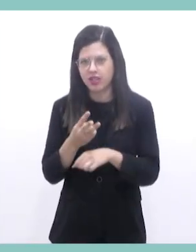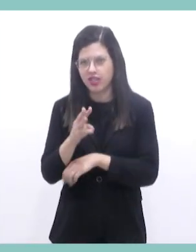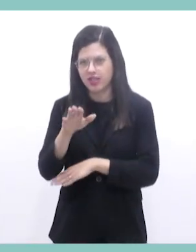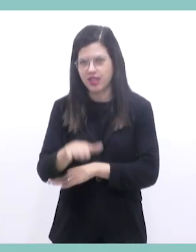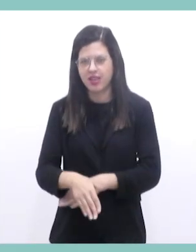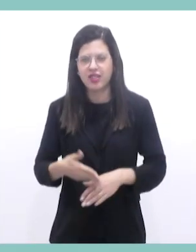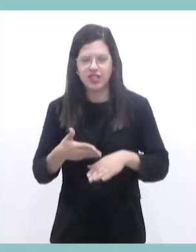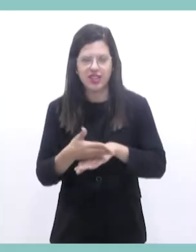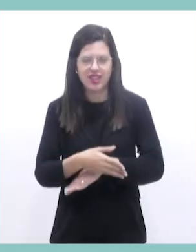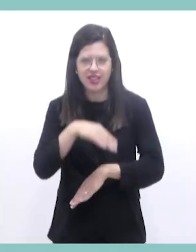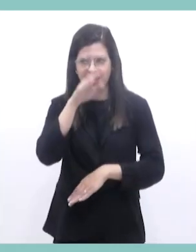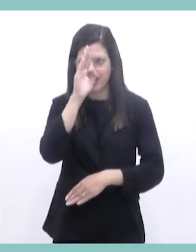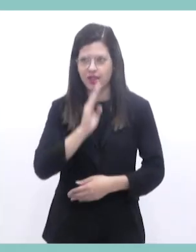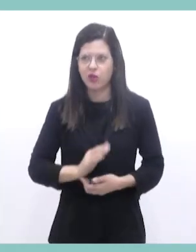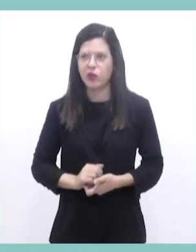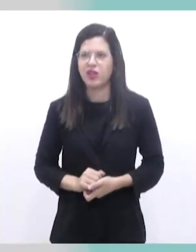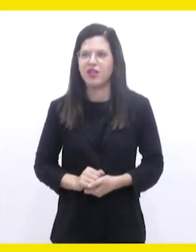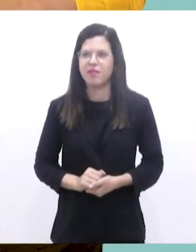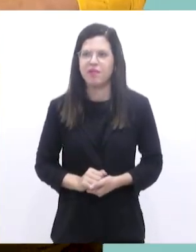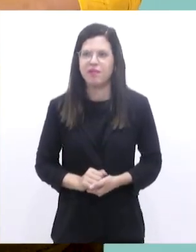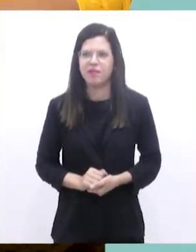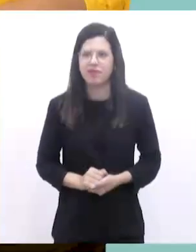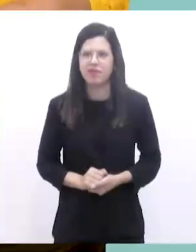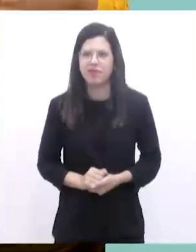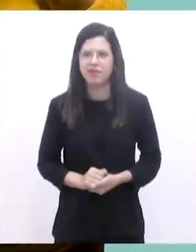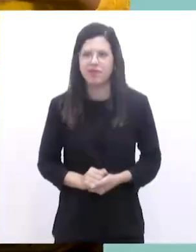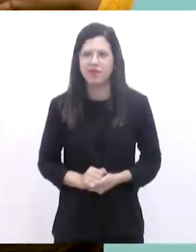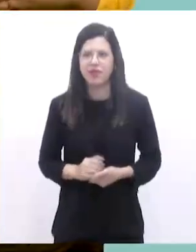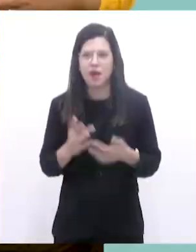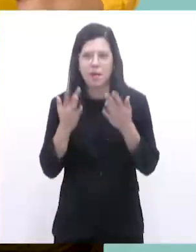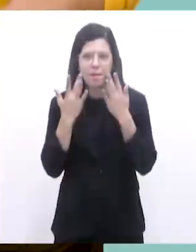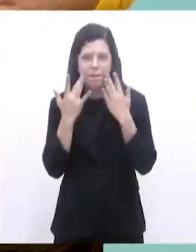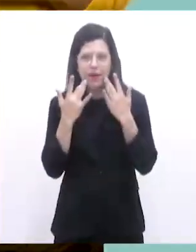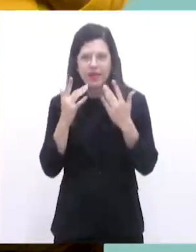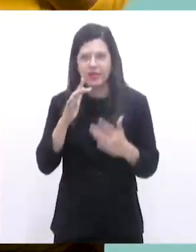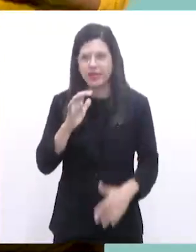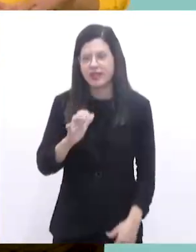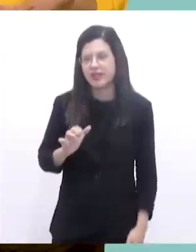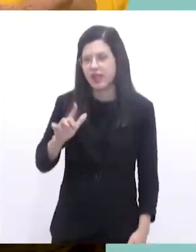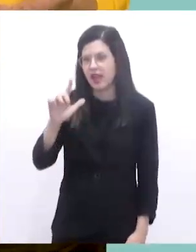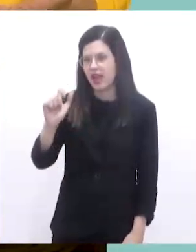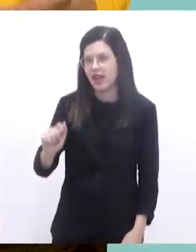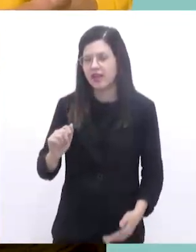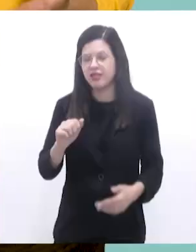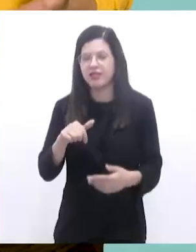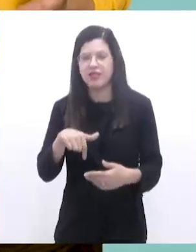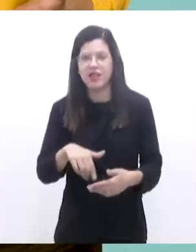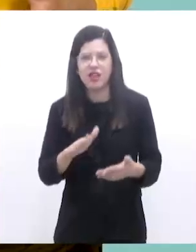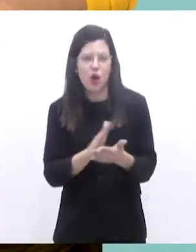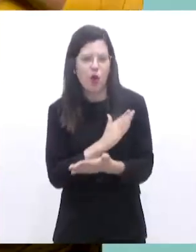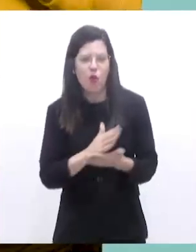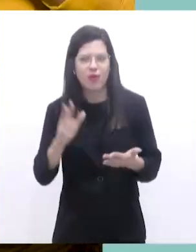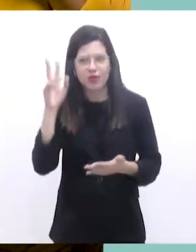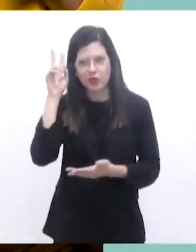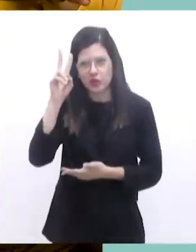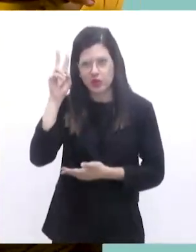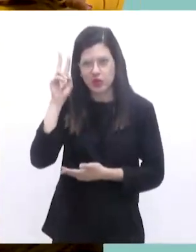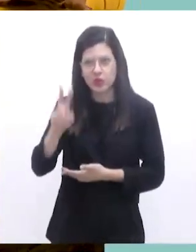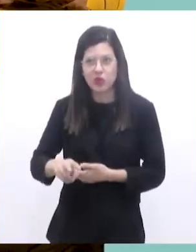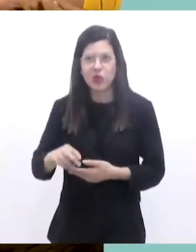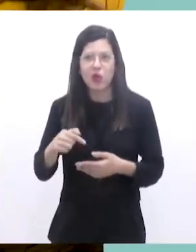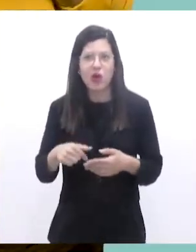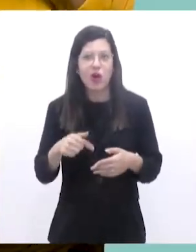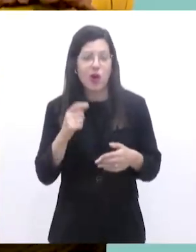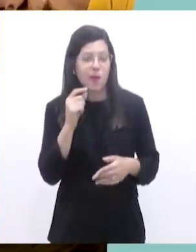A entrada é gratuita. A peça Ela e Algumas Histórias fica em cartaz ao longo de todo o mês